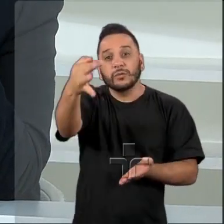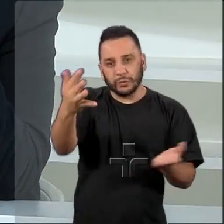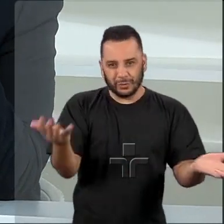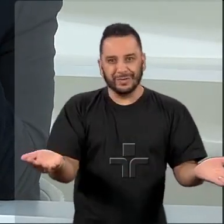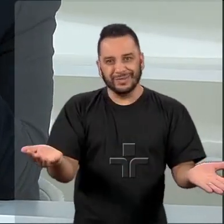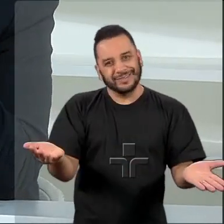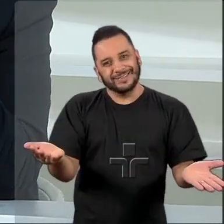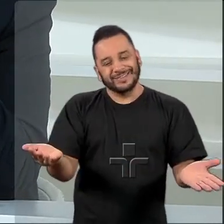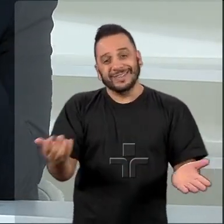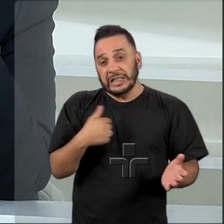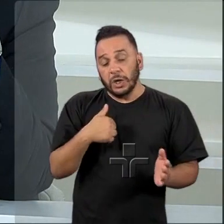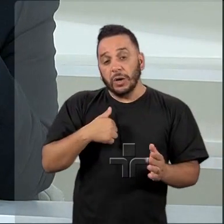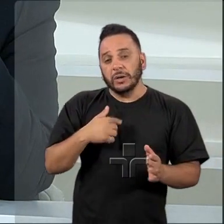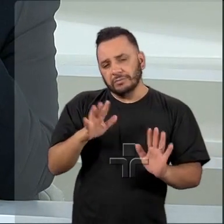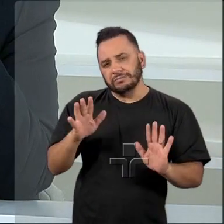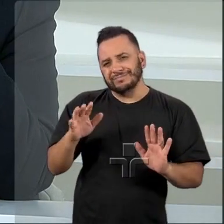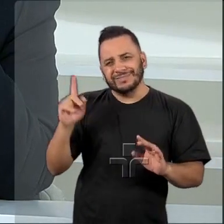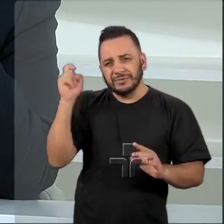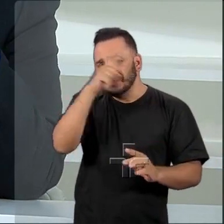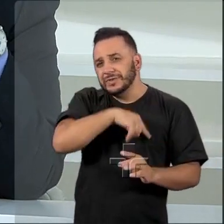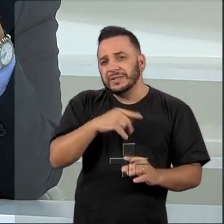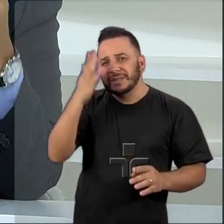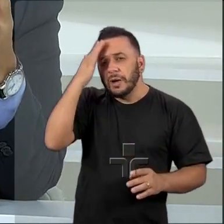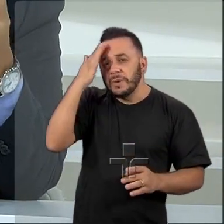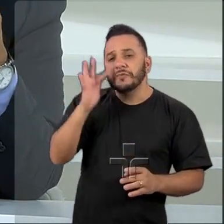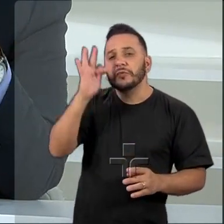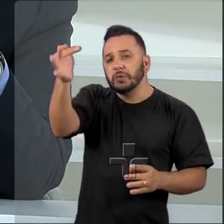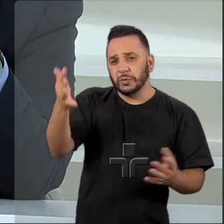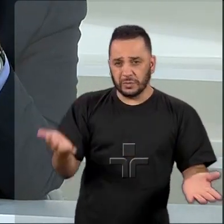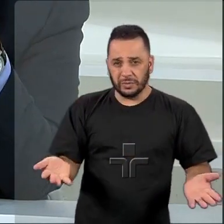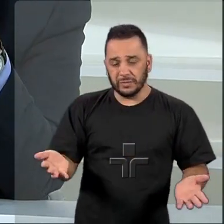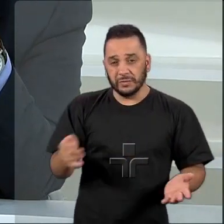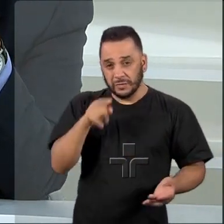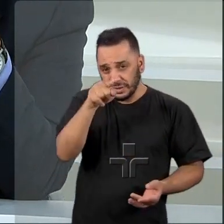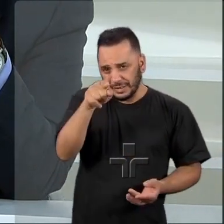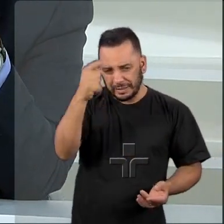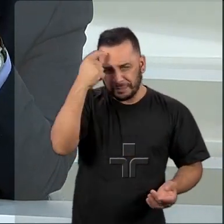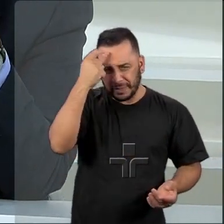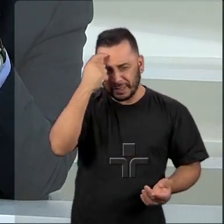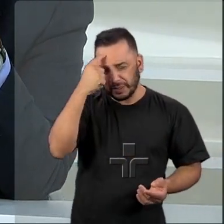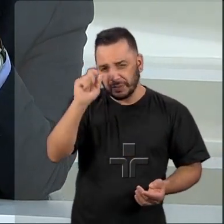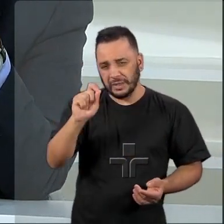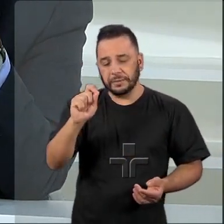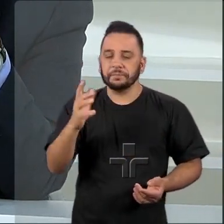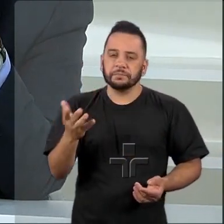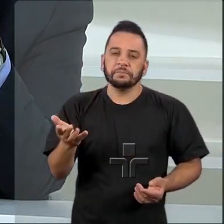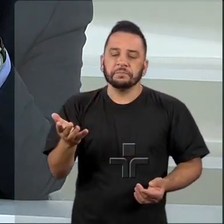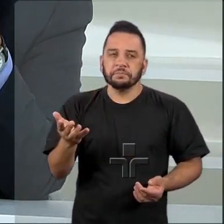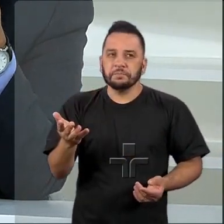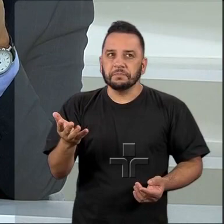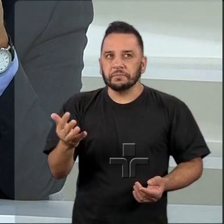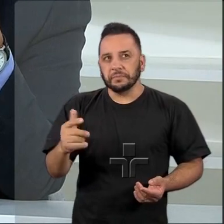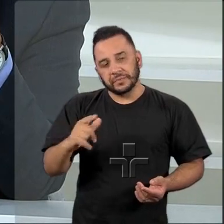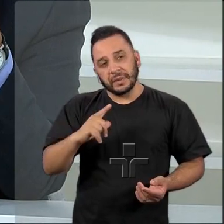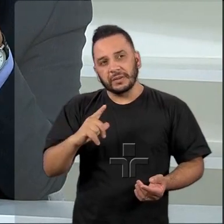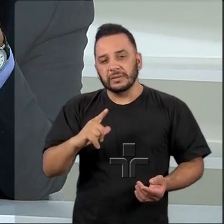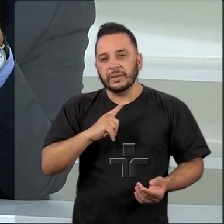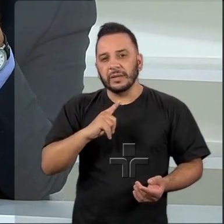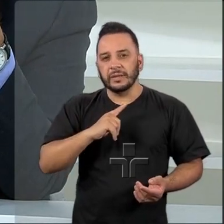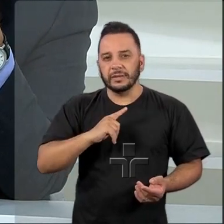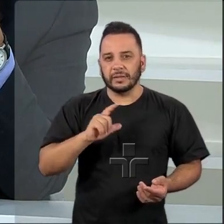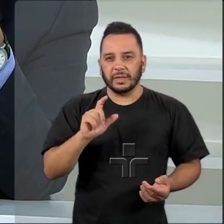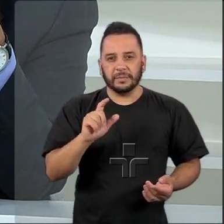do futuro. Isso está cada vez mais difícil. Então, você soma esse esvaziamento, essa distopia,